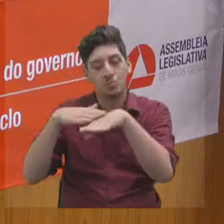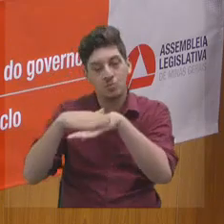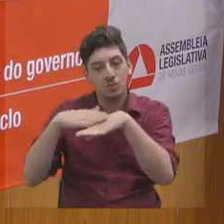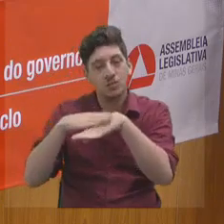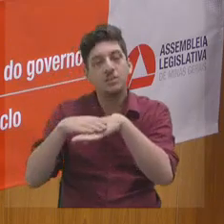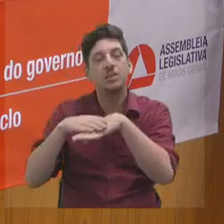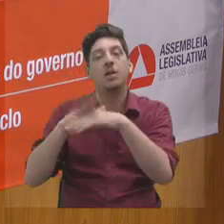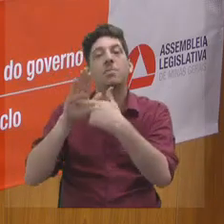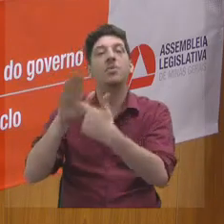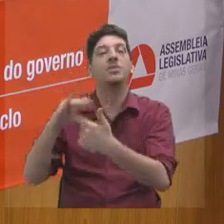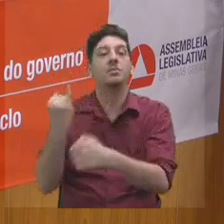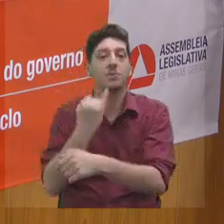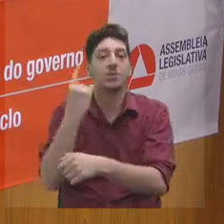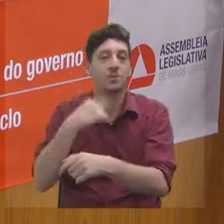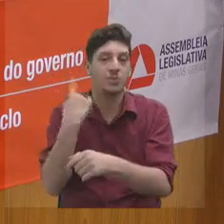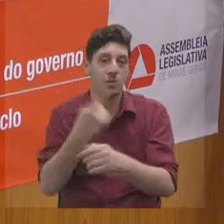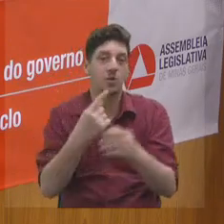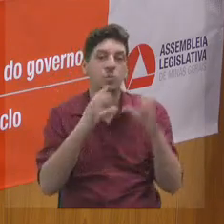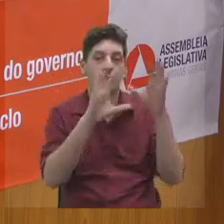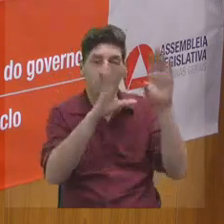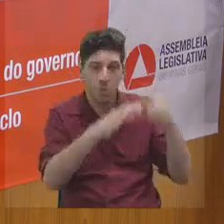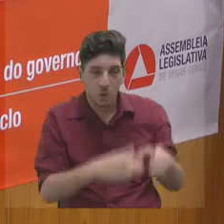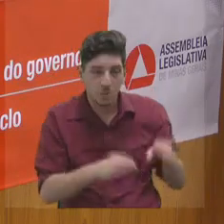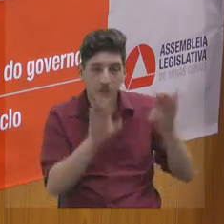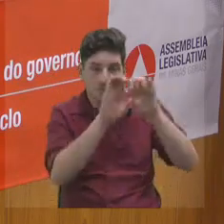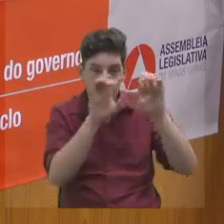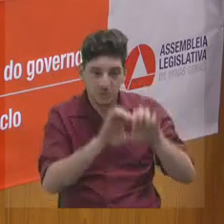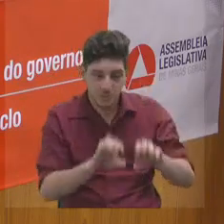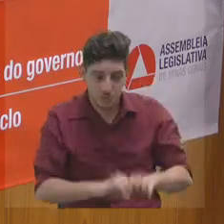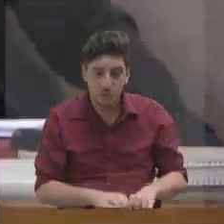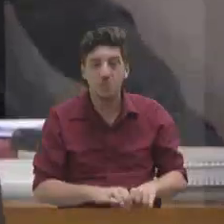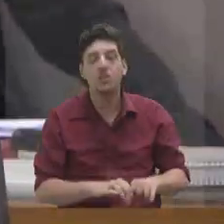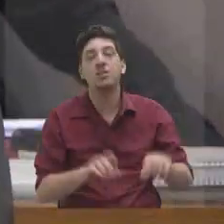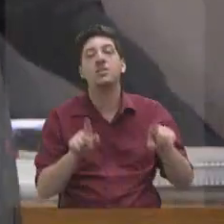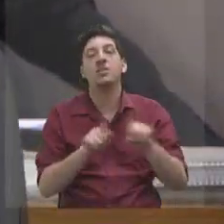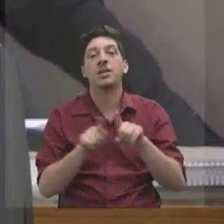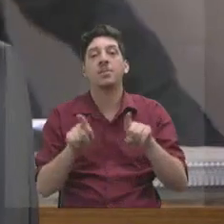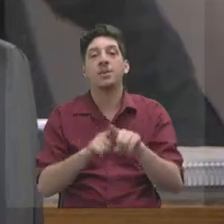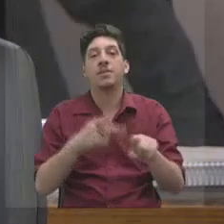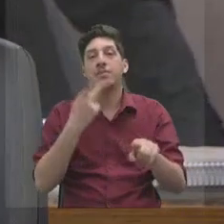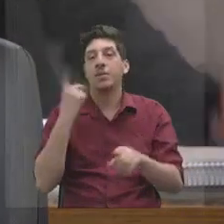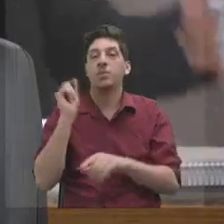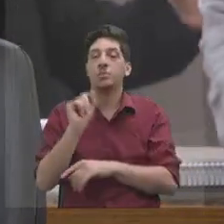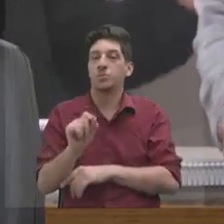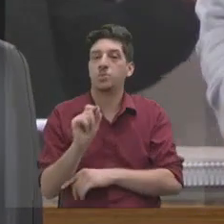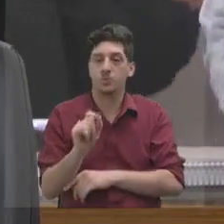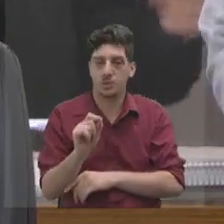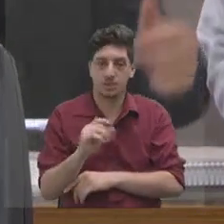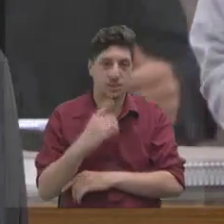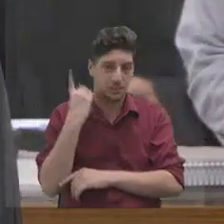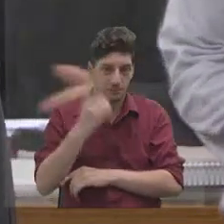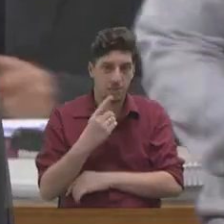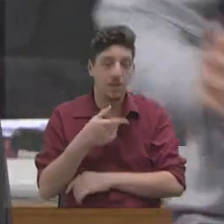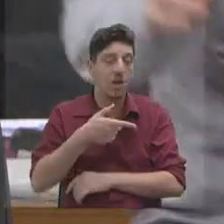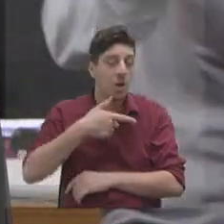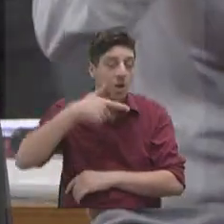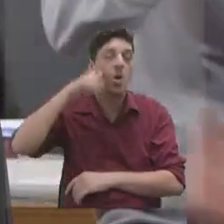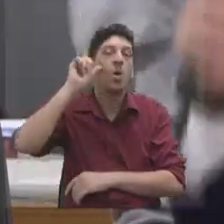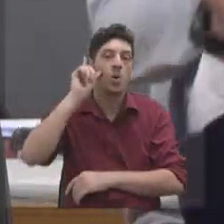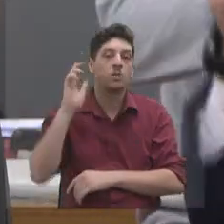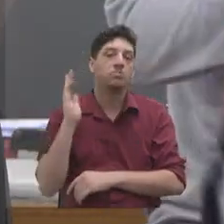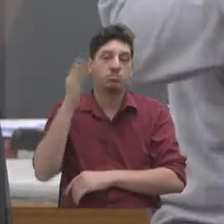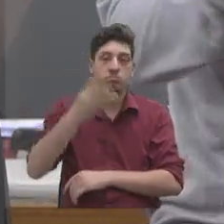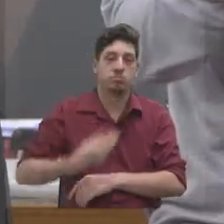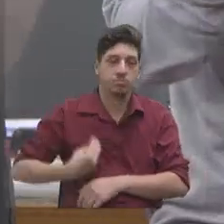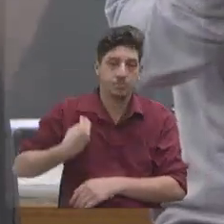é fundamental pra nossa agenda de infraestrutura em particular e o que eu queria destacar Deputado inclusive ontem eu tive na Secretaria